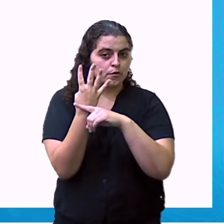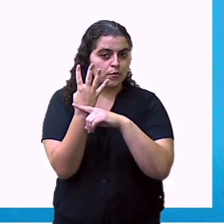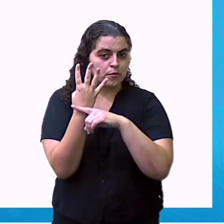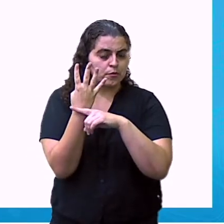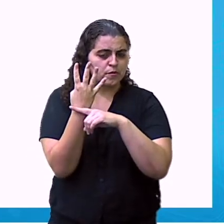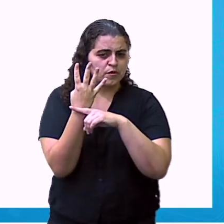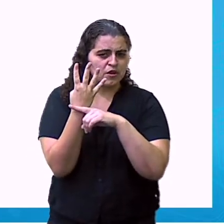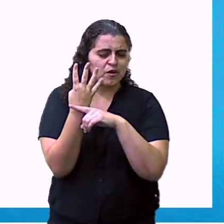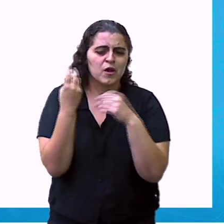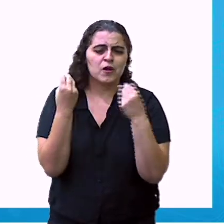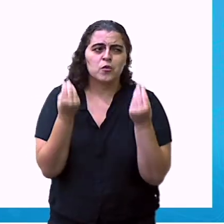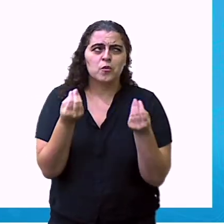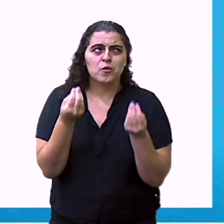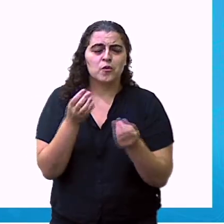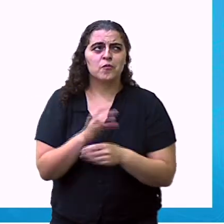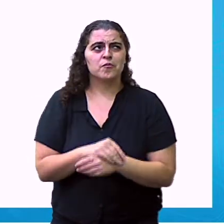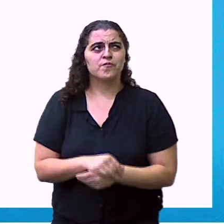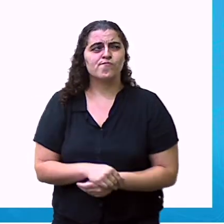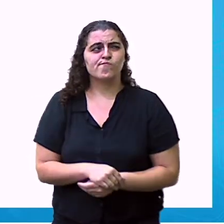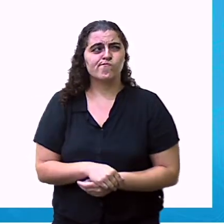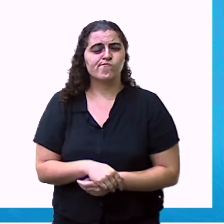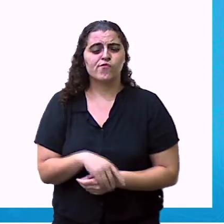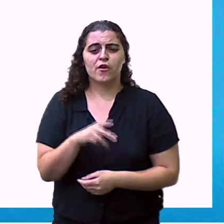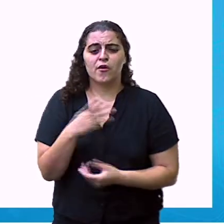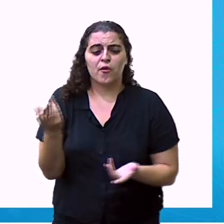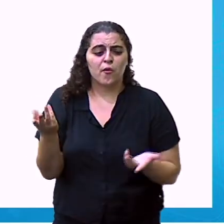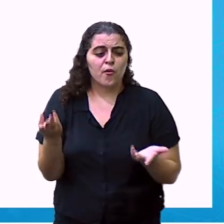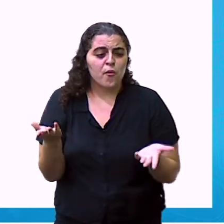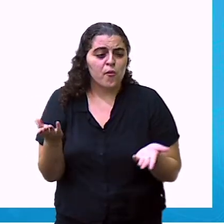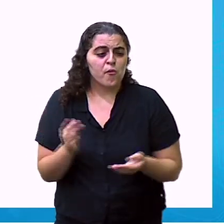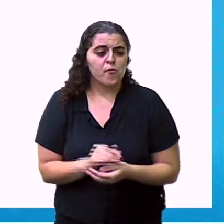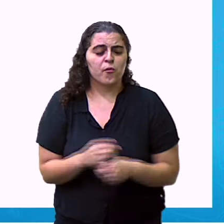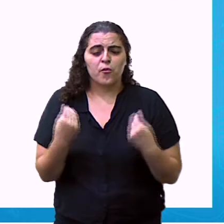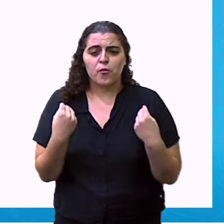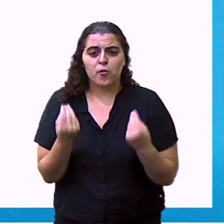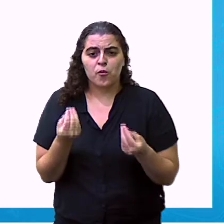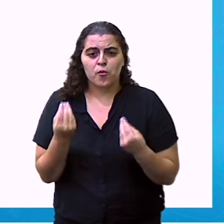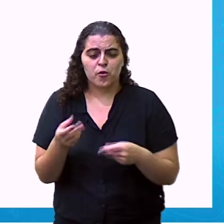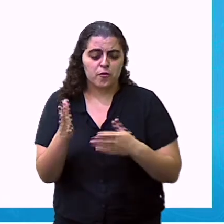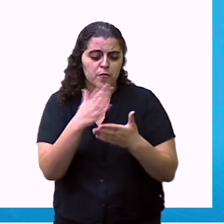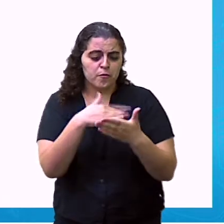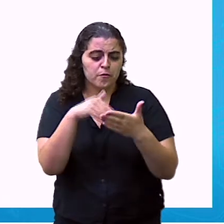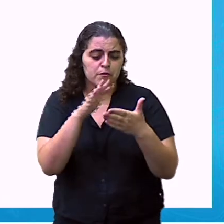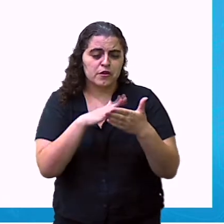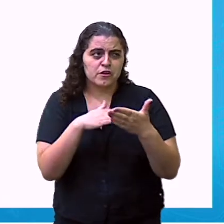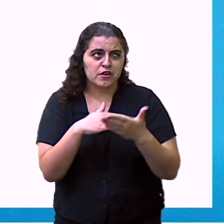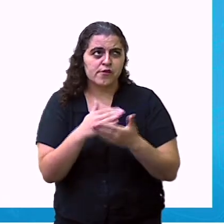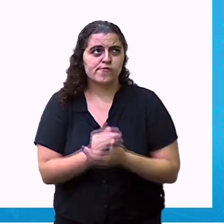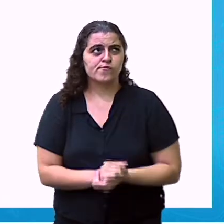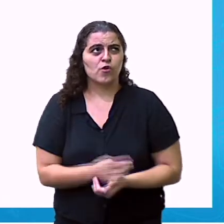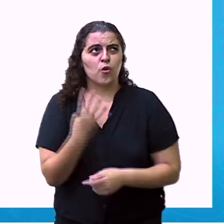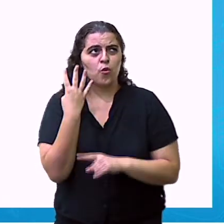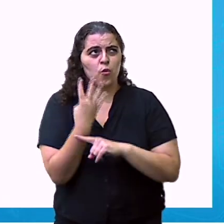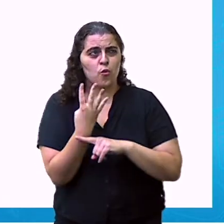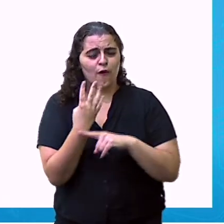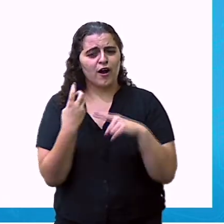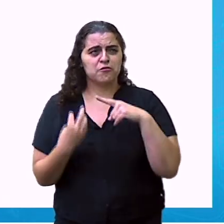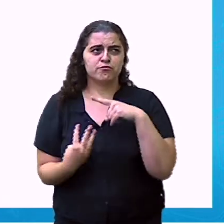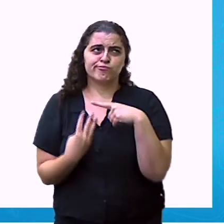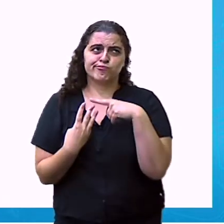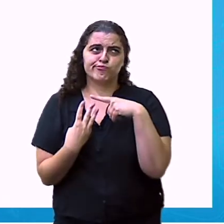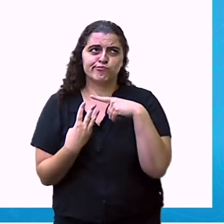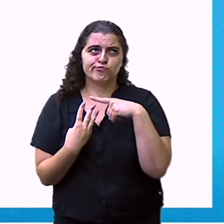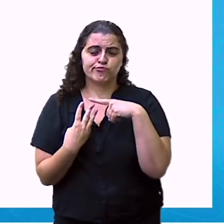é 4. Mas, professor, como eu vou printar 4 partes, sendo que o nosso denominador